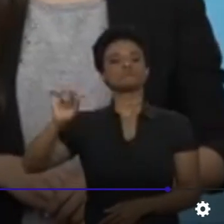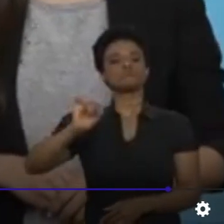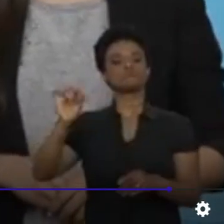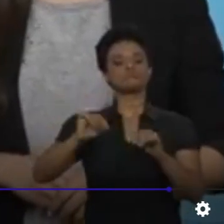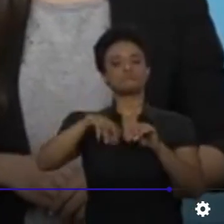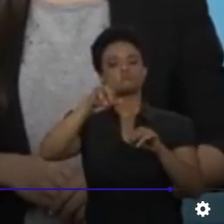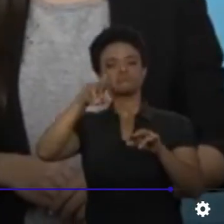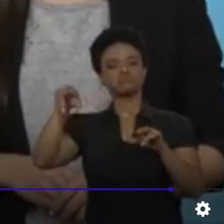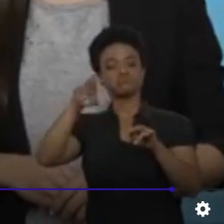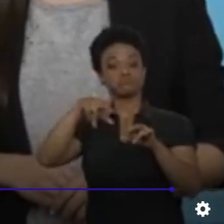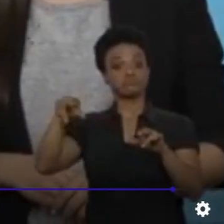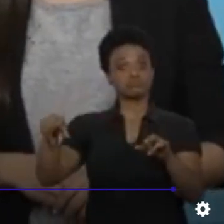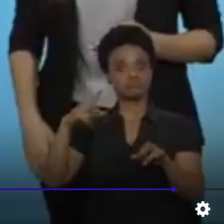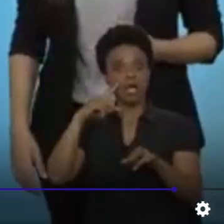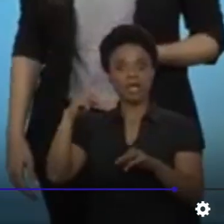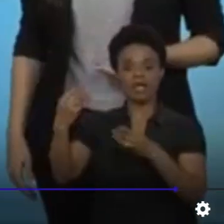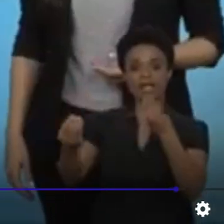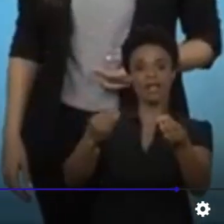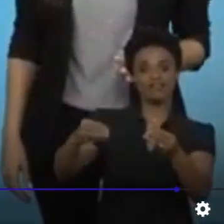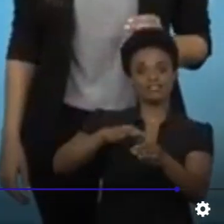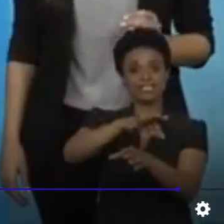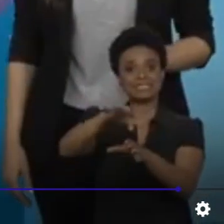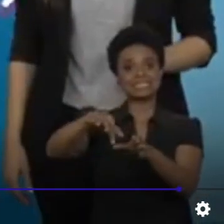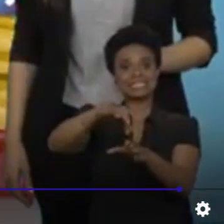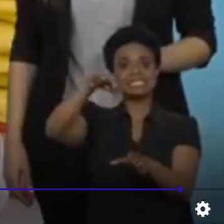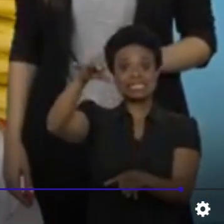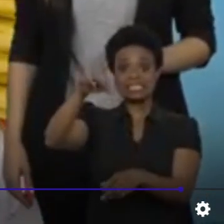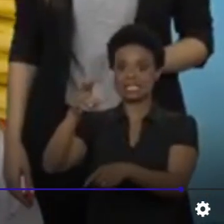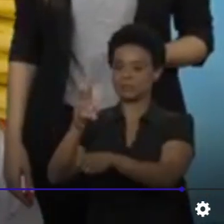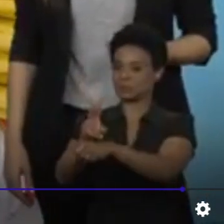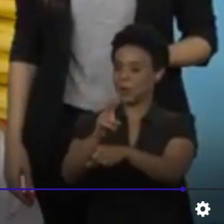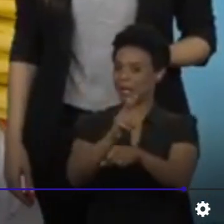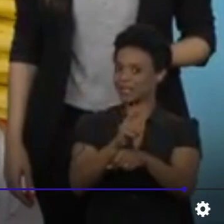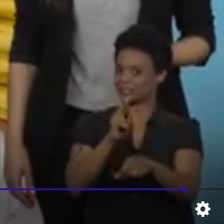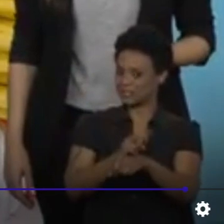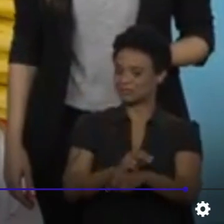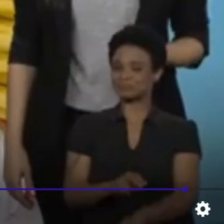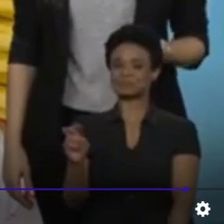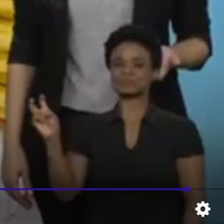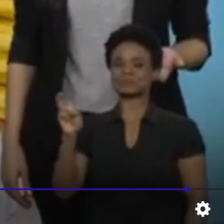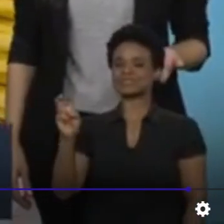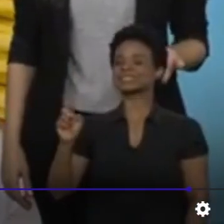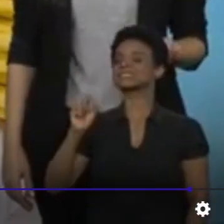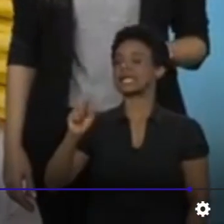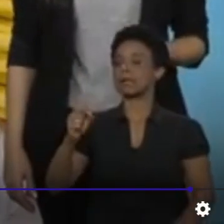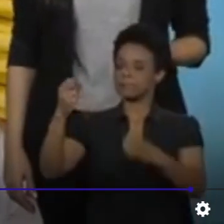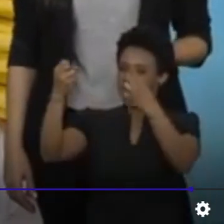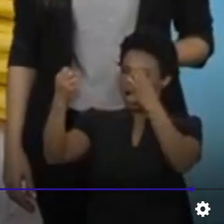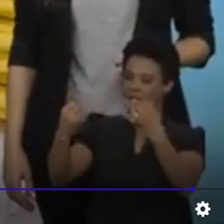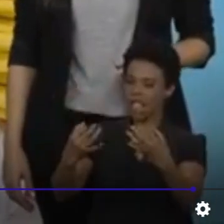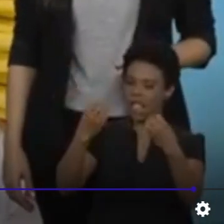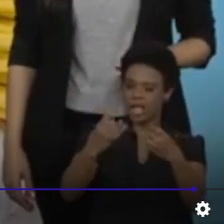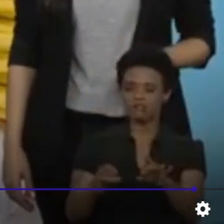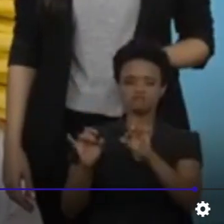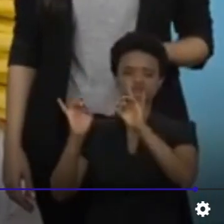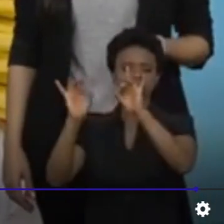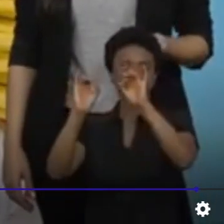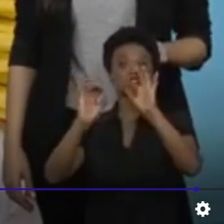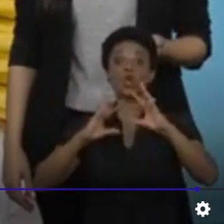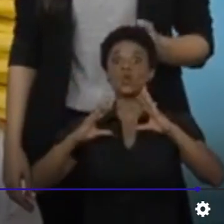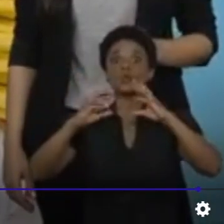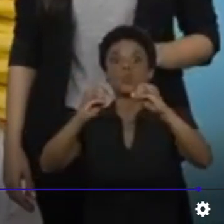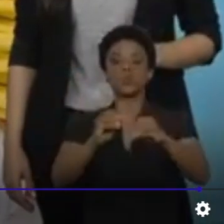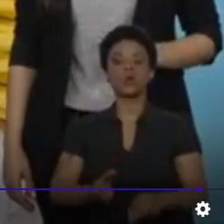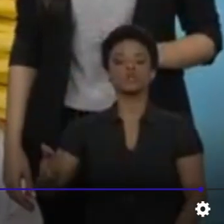coordenação seletiva das proteções. E, por fim, na quinta fase, devemos listar e especificar os equipamentos necessários